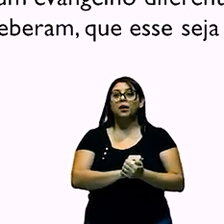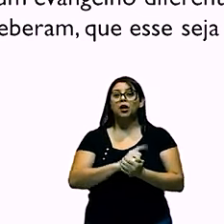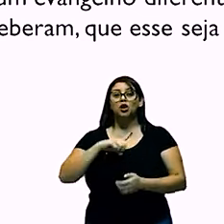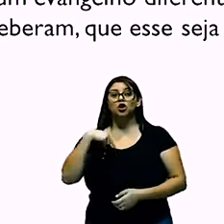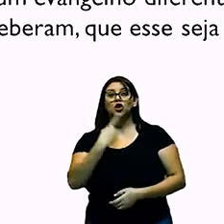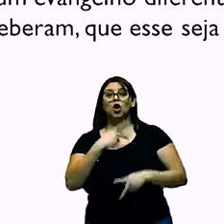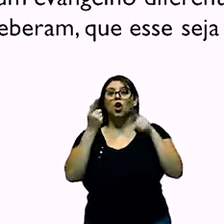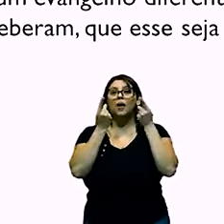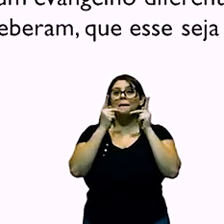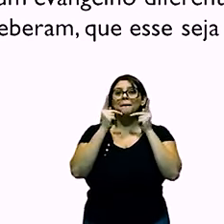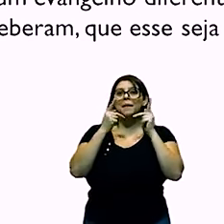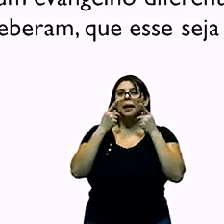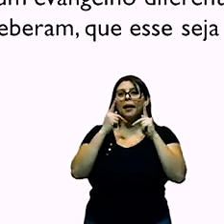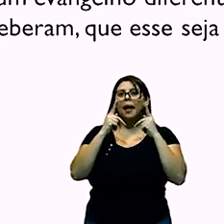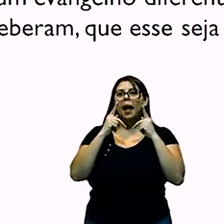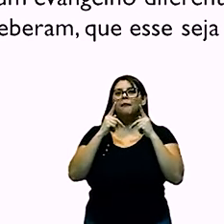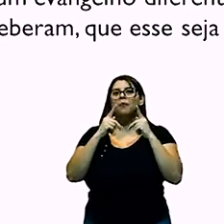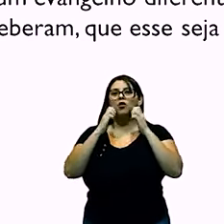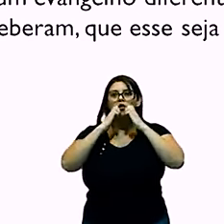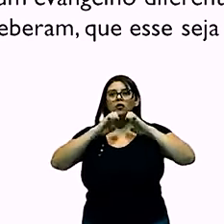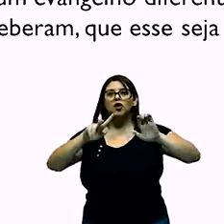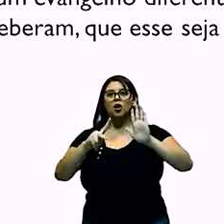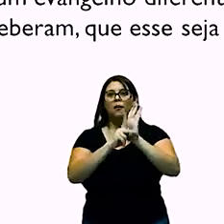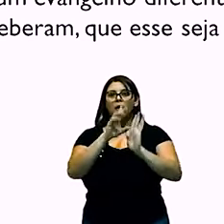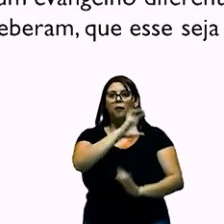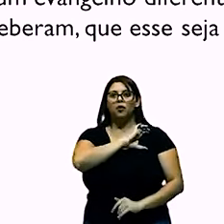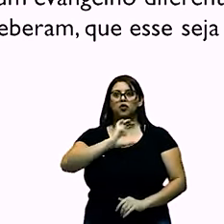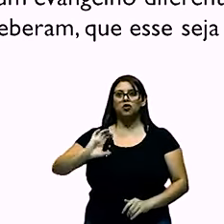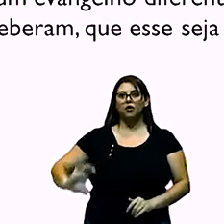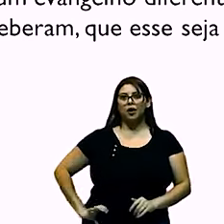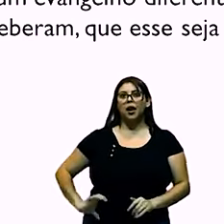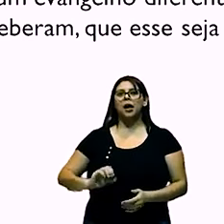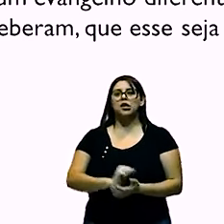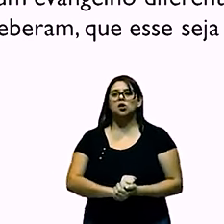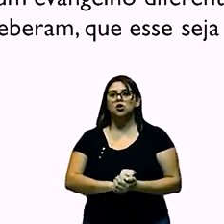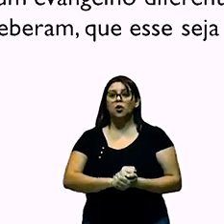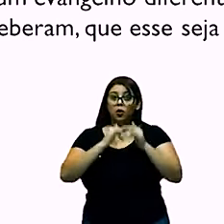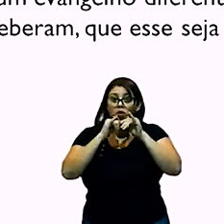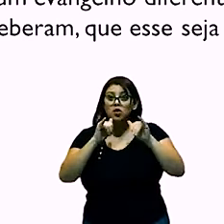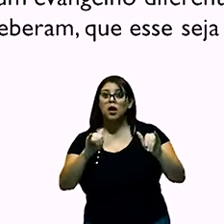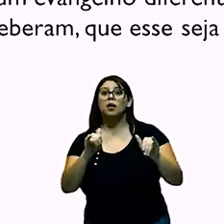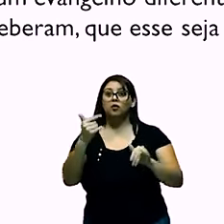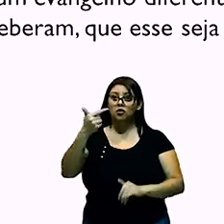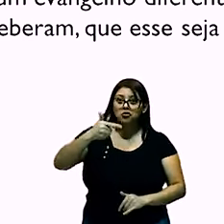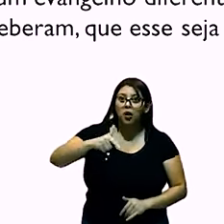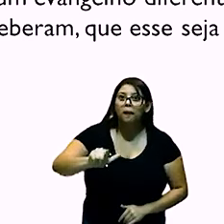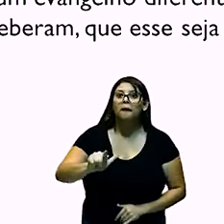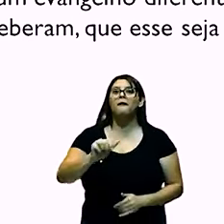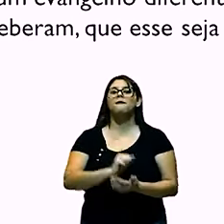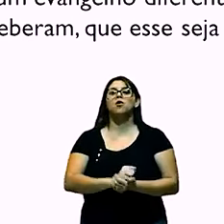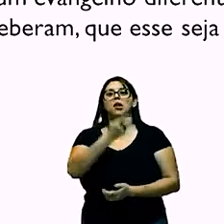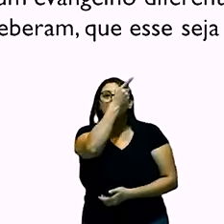pregado, que esse seja anátema. Como já dissemos e agora repito, se alguém está pregando a vocês